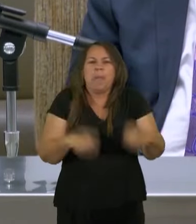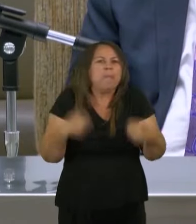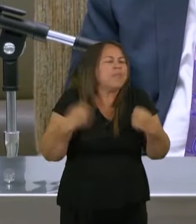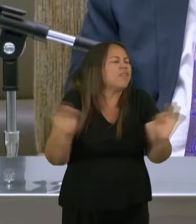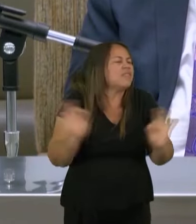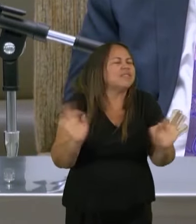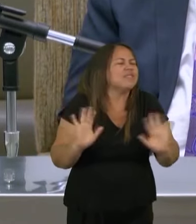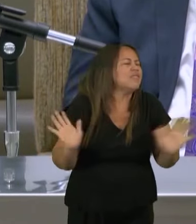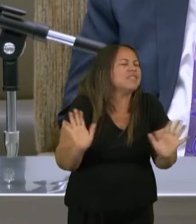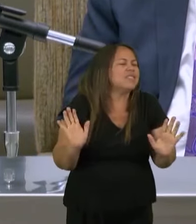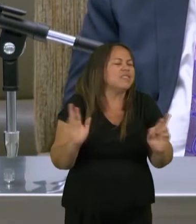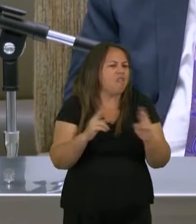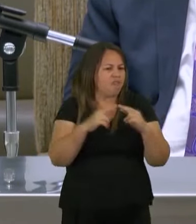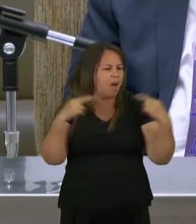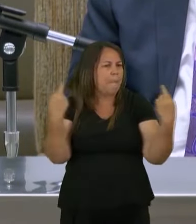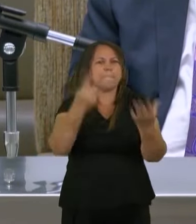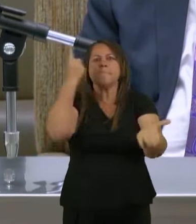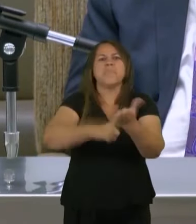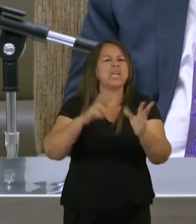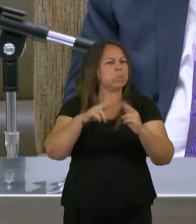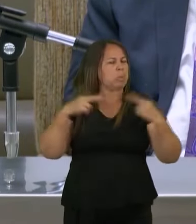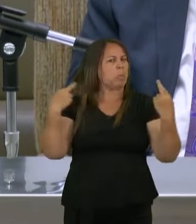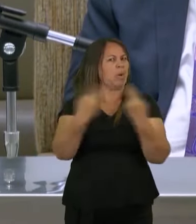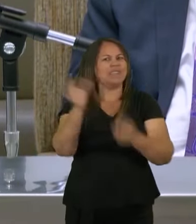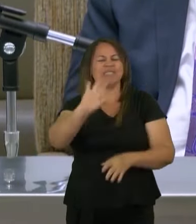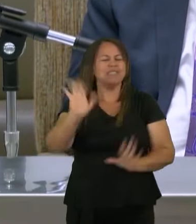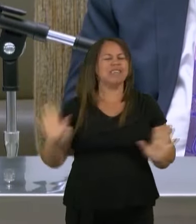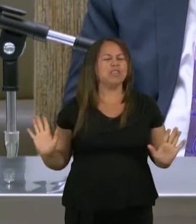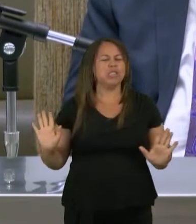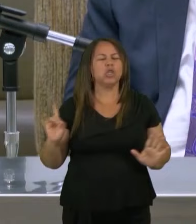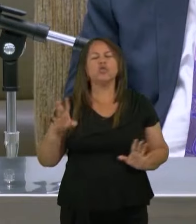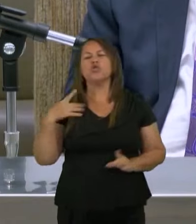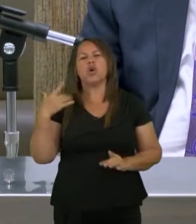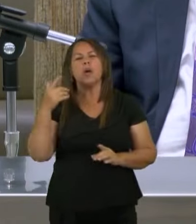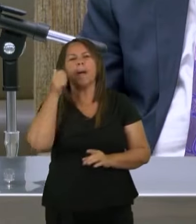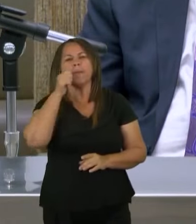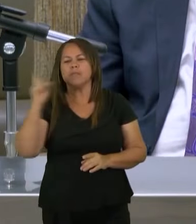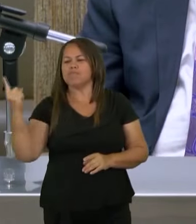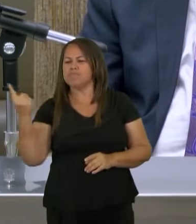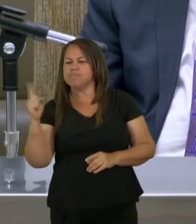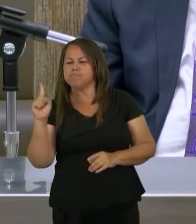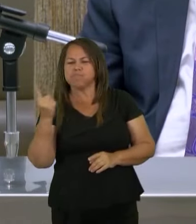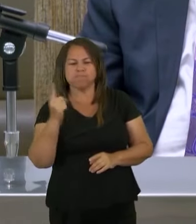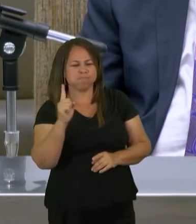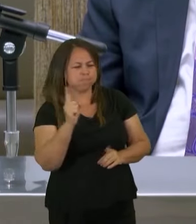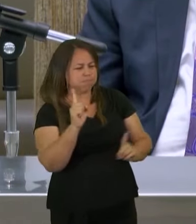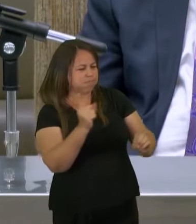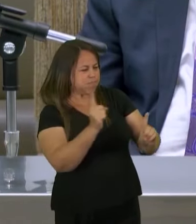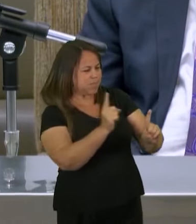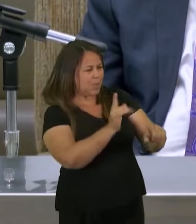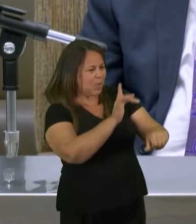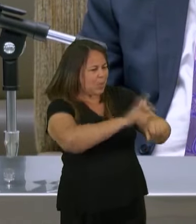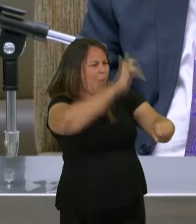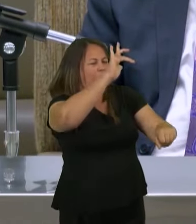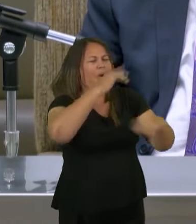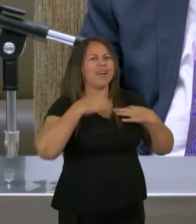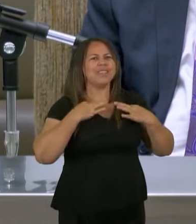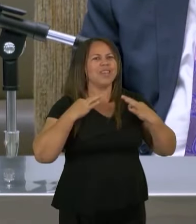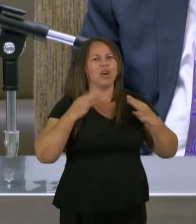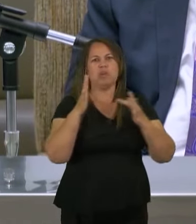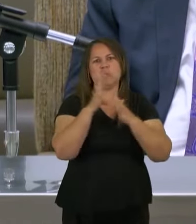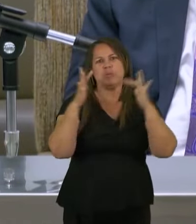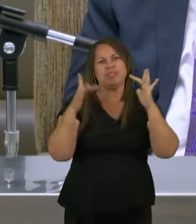precisava ter uma reunião com Jesus. Bastava ela se aproximar e tocar na vestimenta